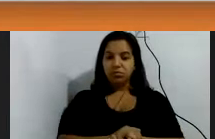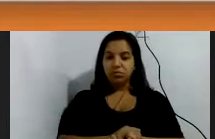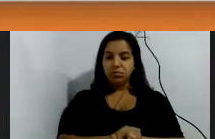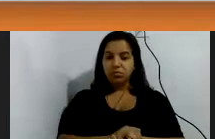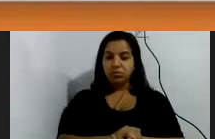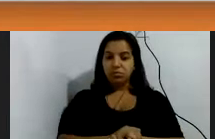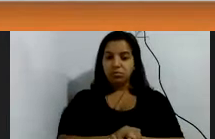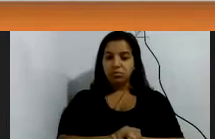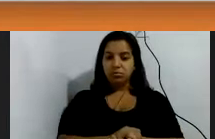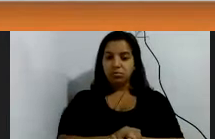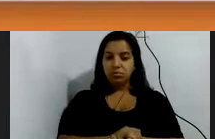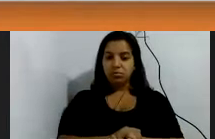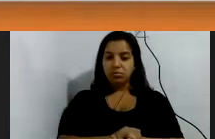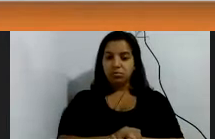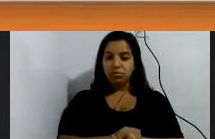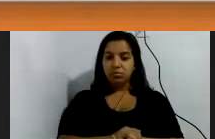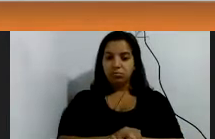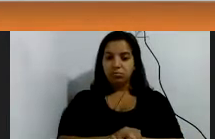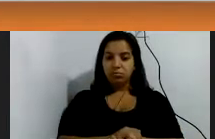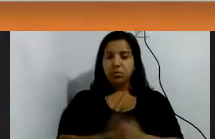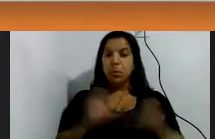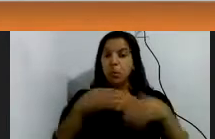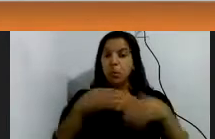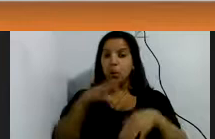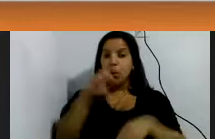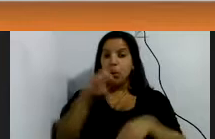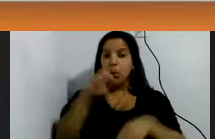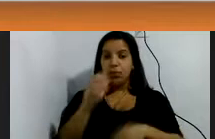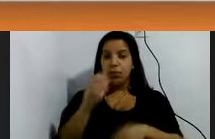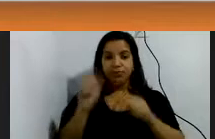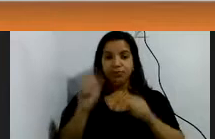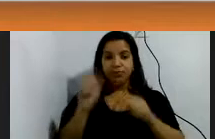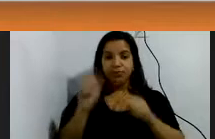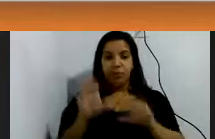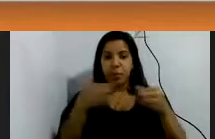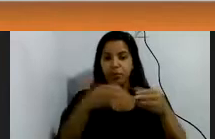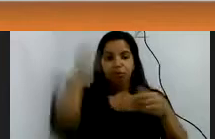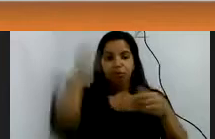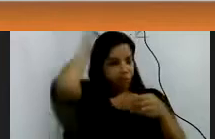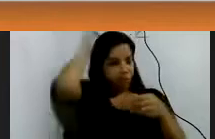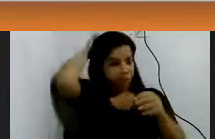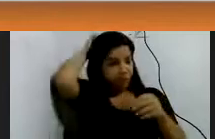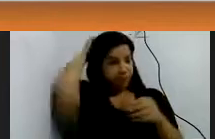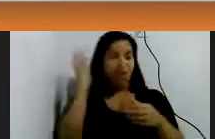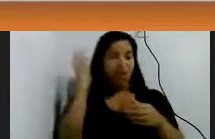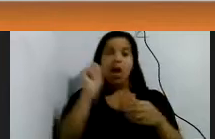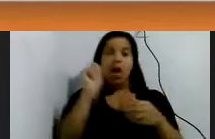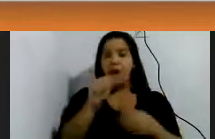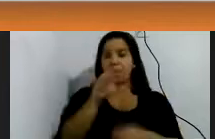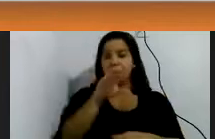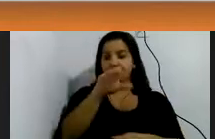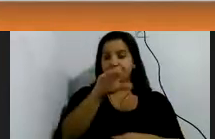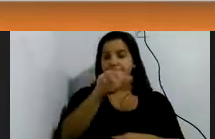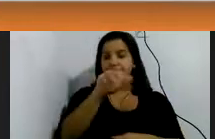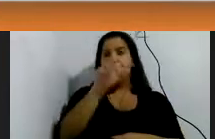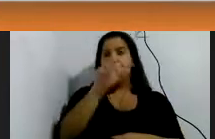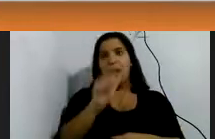tem aglutinação. E no grupo O, a gente não tem aglutinação no soro anti-A, B e